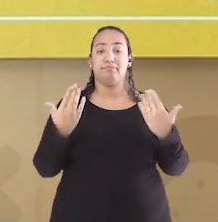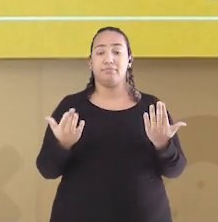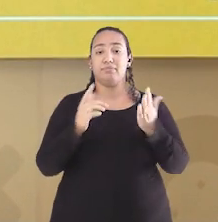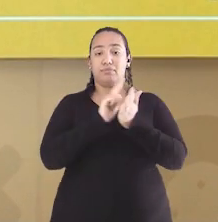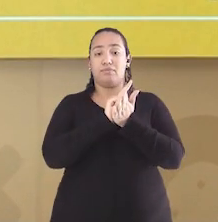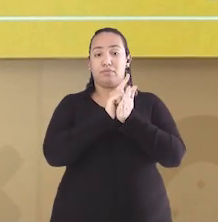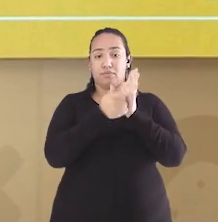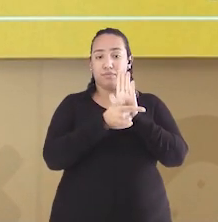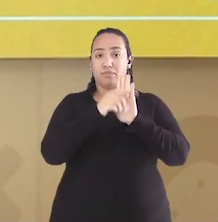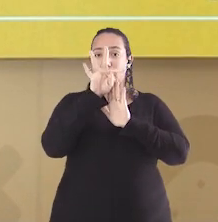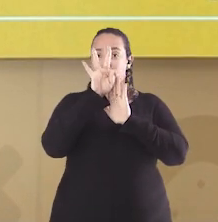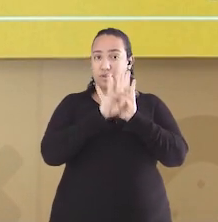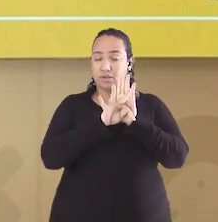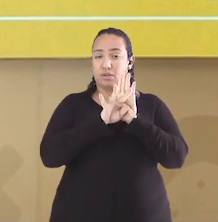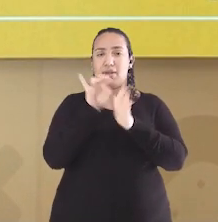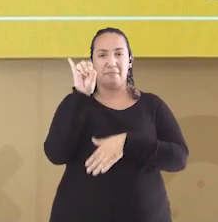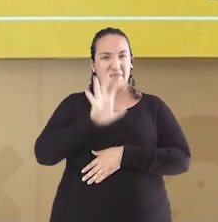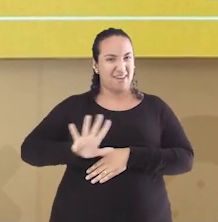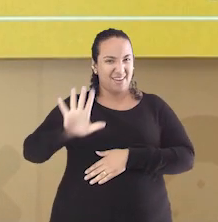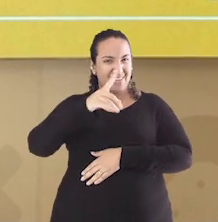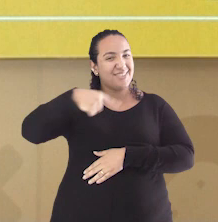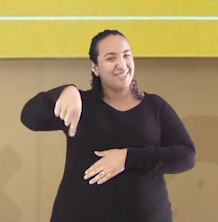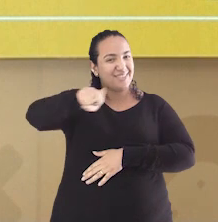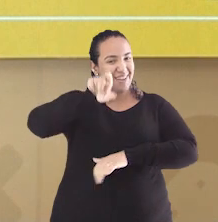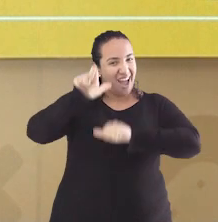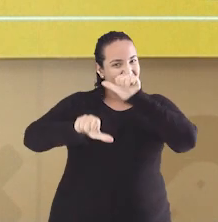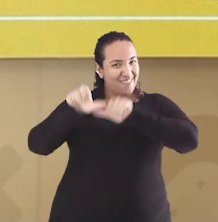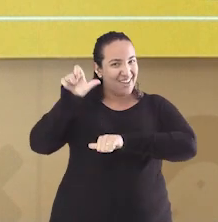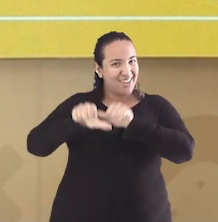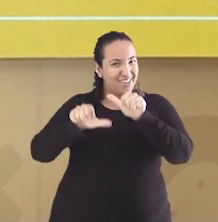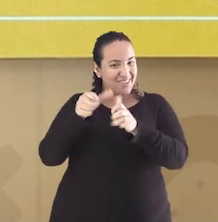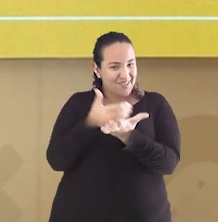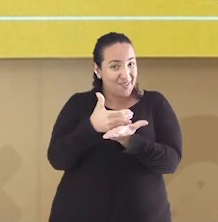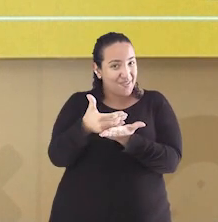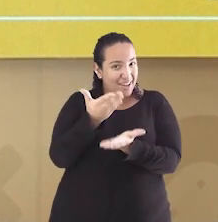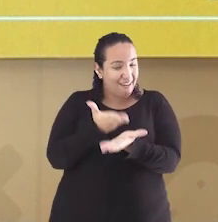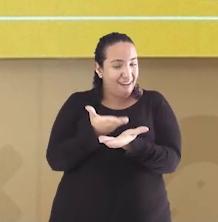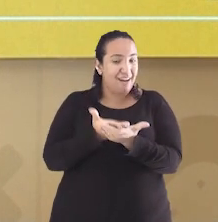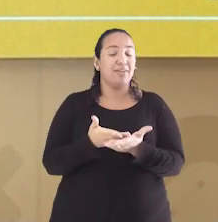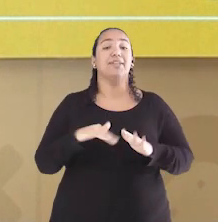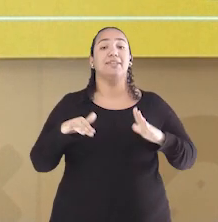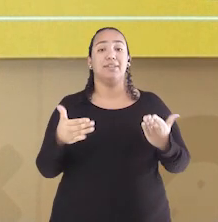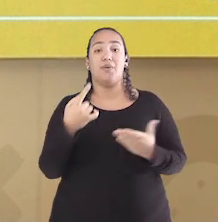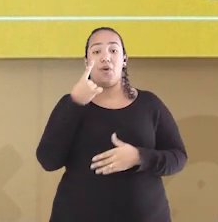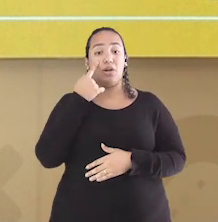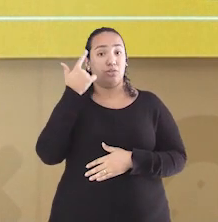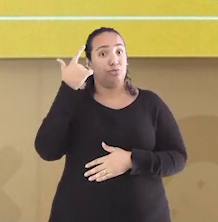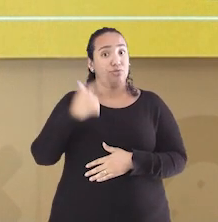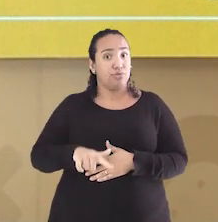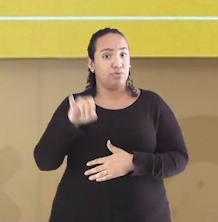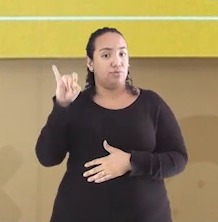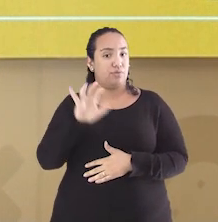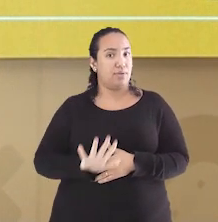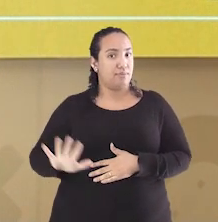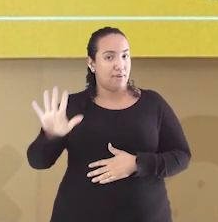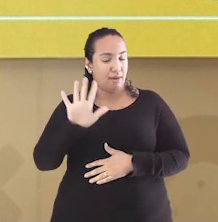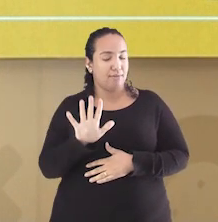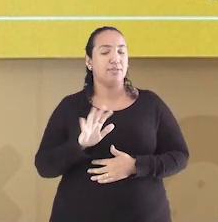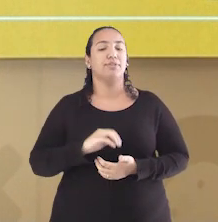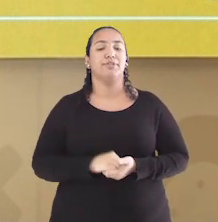Voltando ao gênero textual que a gente está analisando desde o início. Observem de novo o nosso aqui anúncio